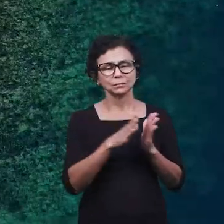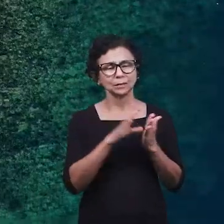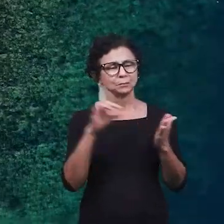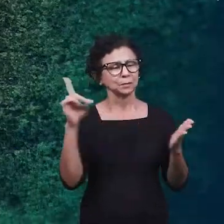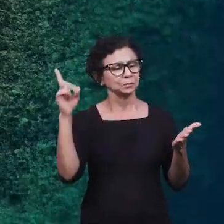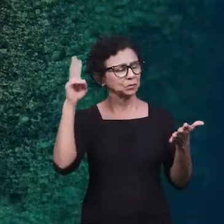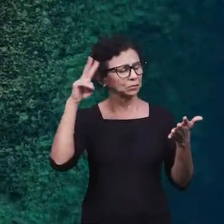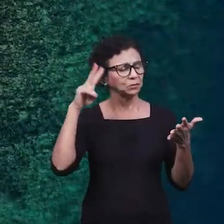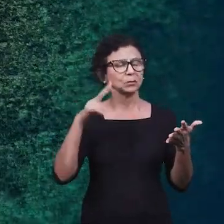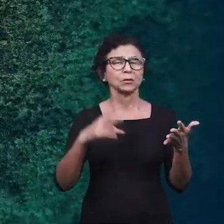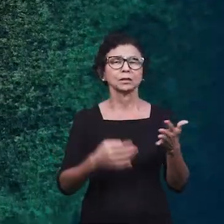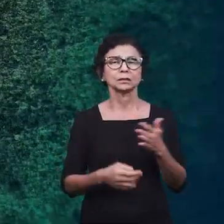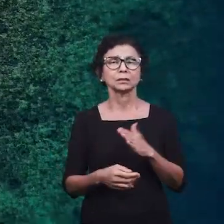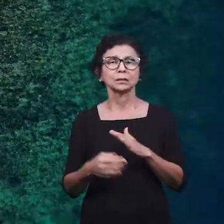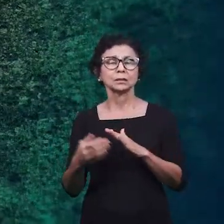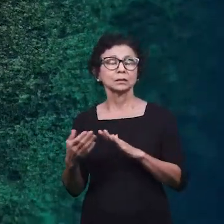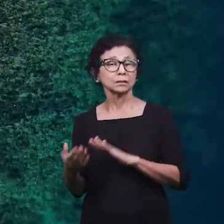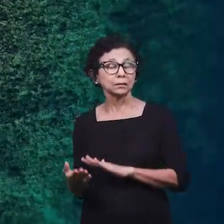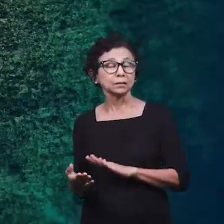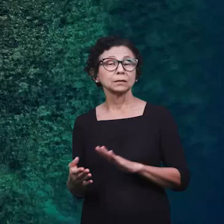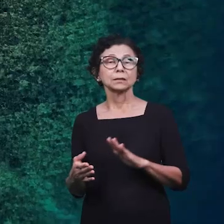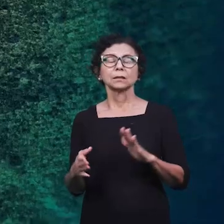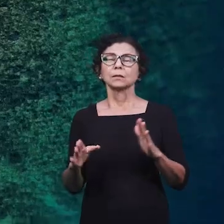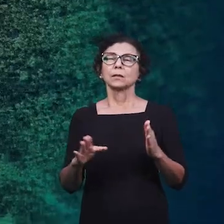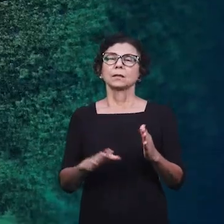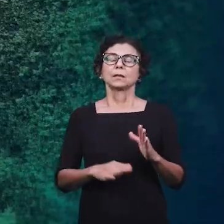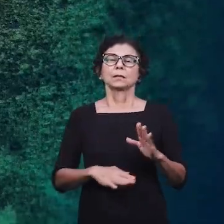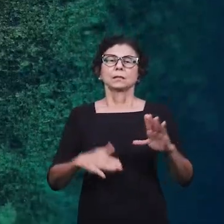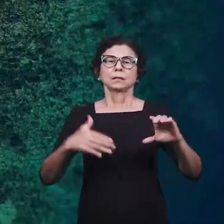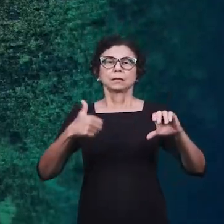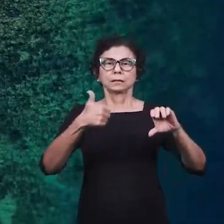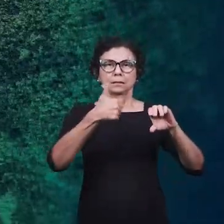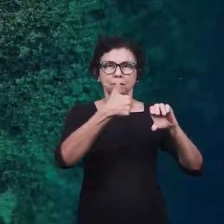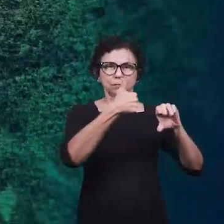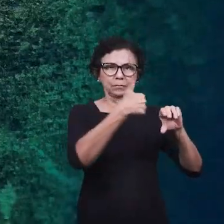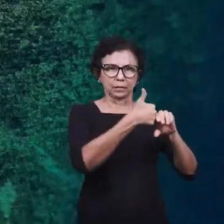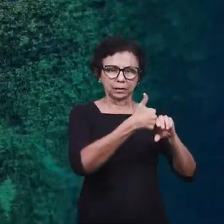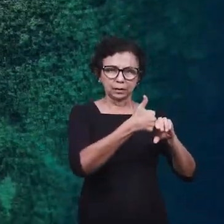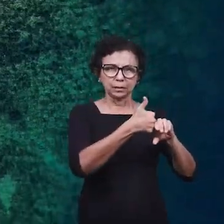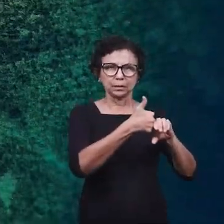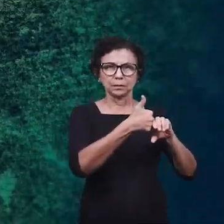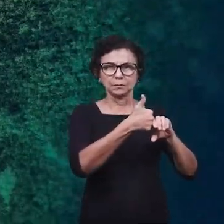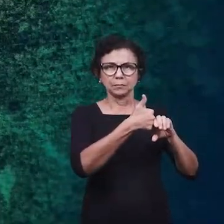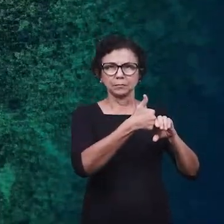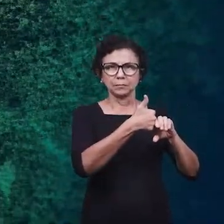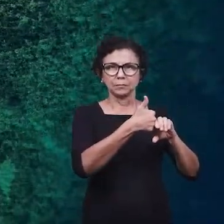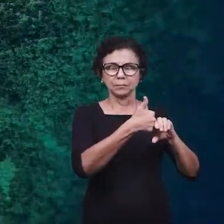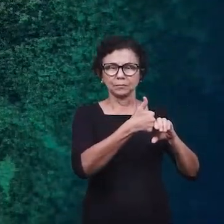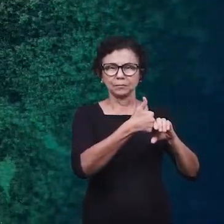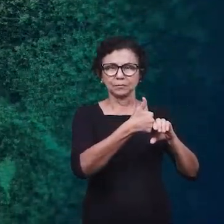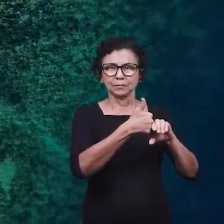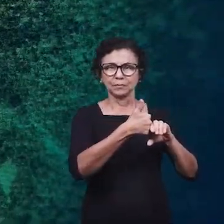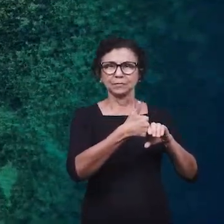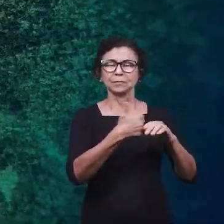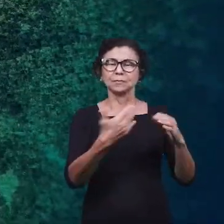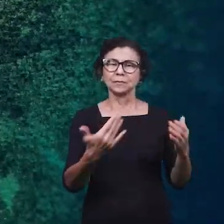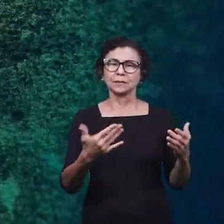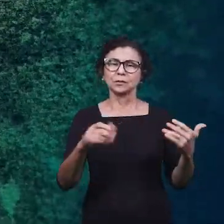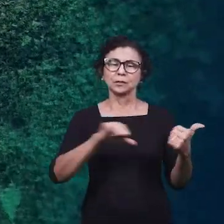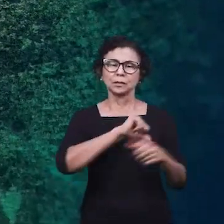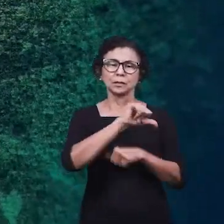esse cristianismo que tinha um valor extraordinário através da letra, que fez a reforma religiosa, ele perdeu porque entrou a mesma